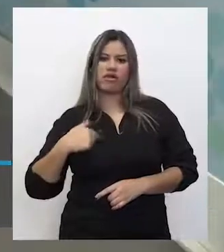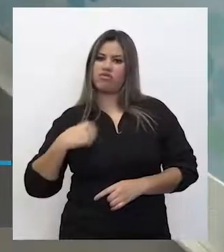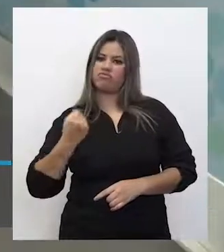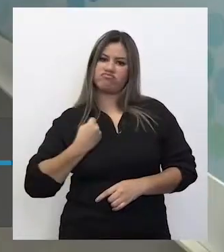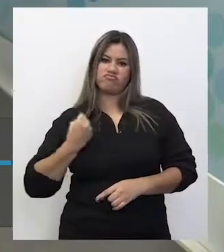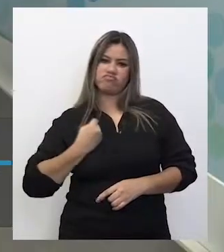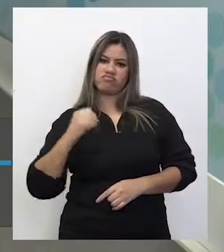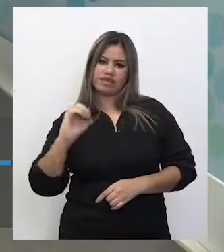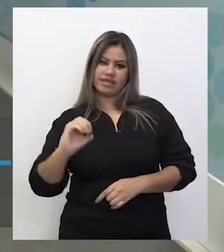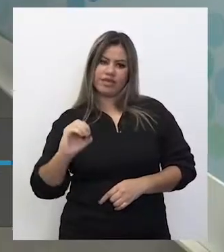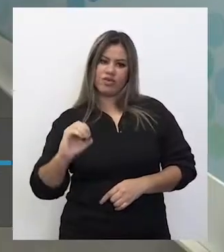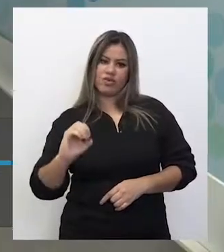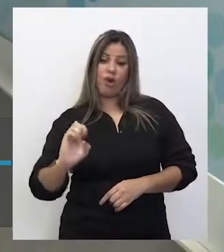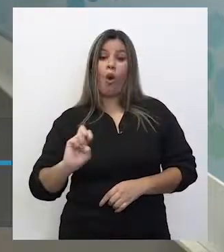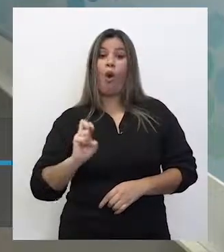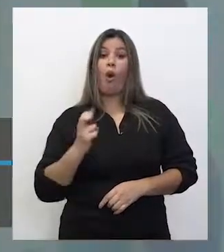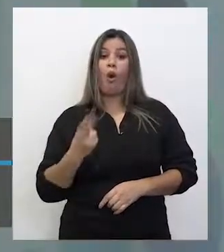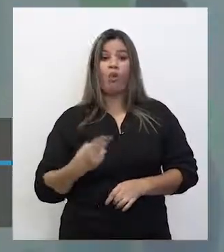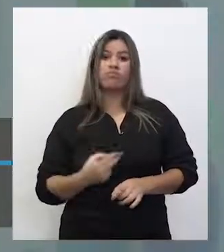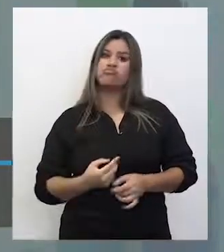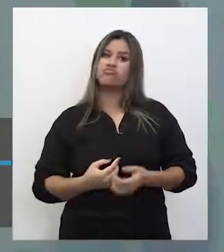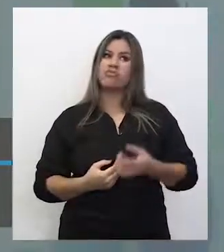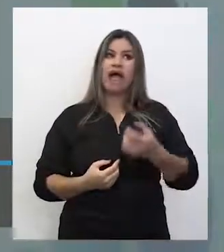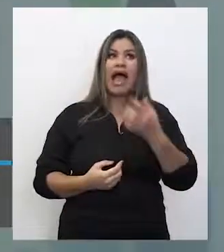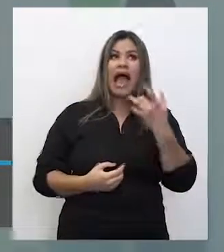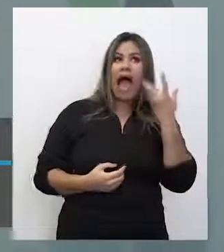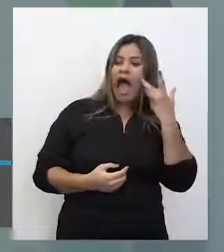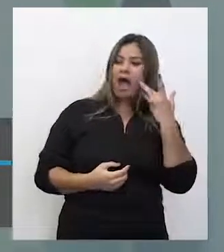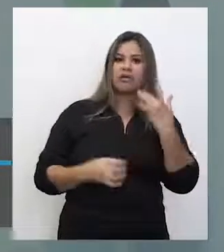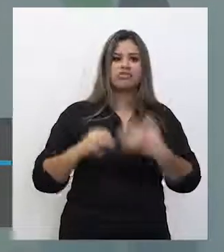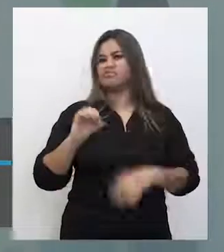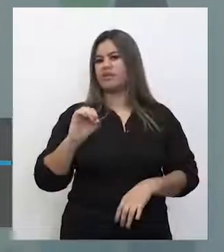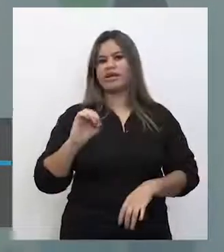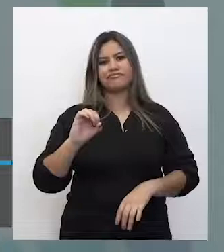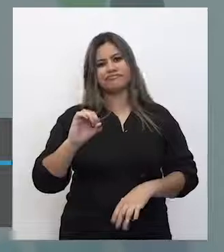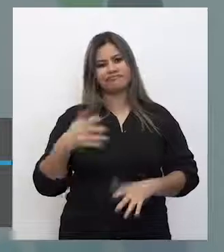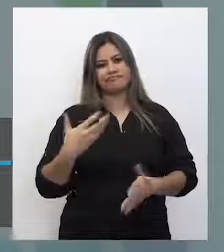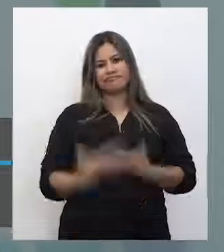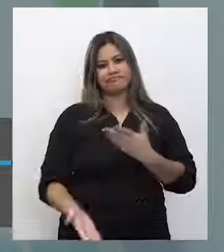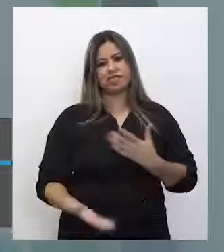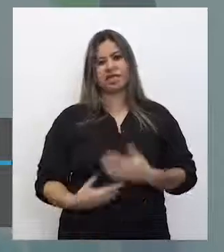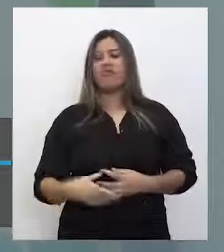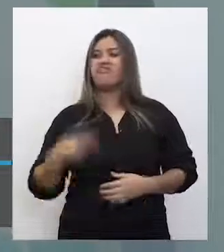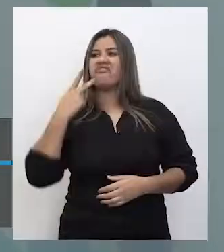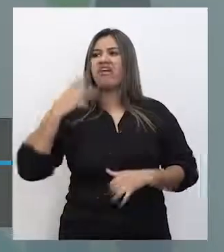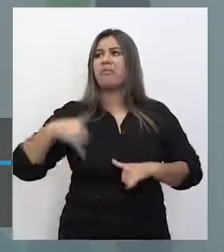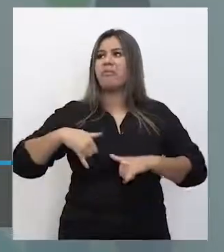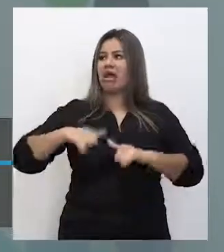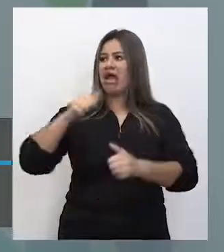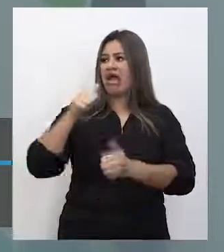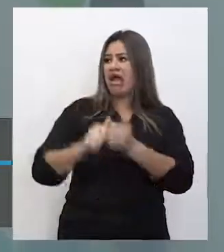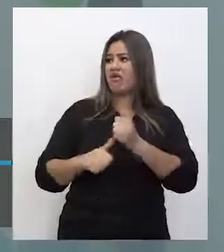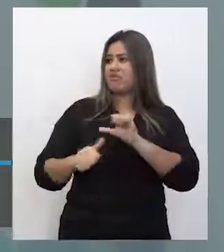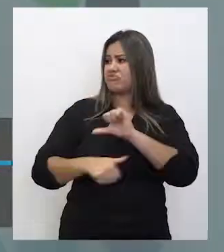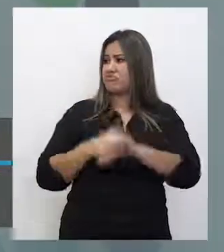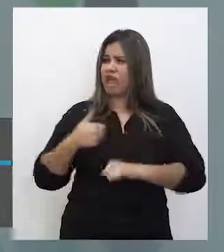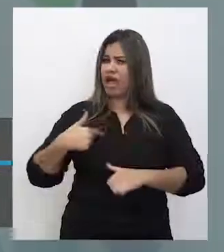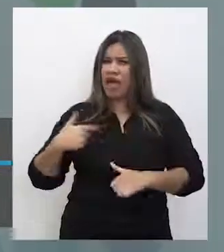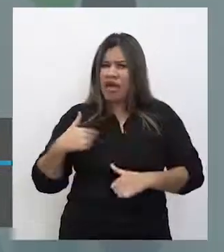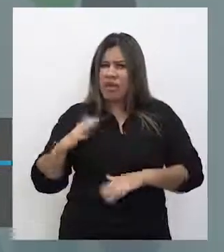assim, aumentou o arroz por conta dessas coisas de mudança climática e tal. E eu posso fazer alguma coisa que vai